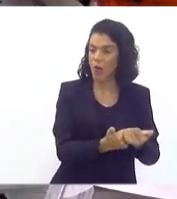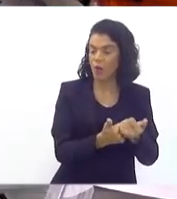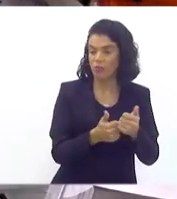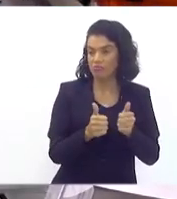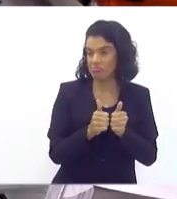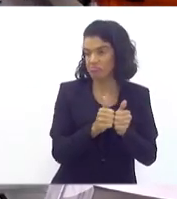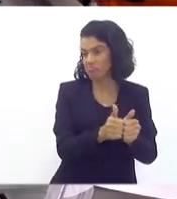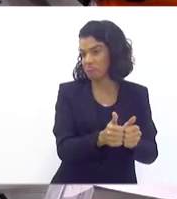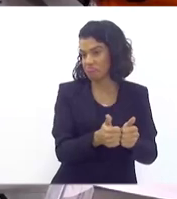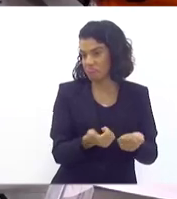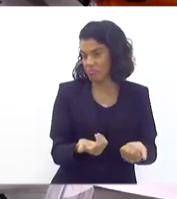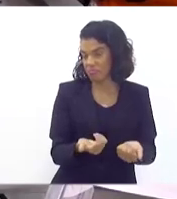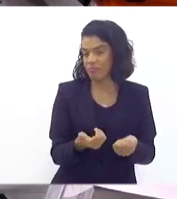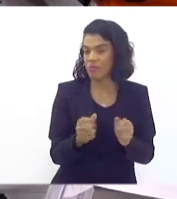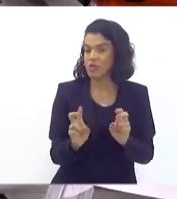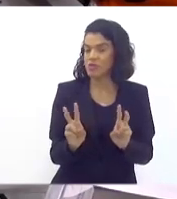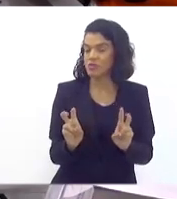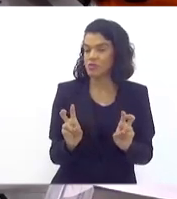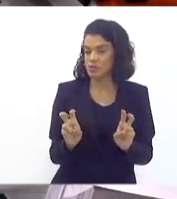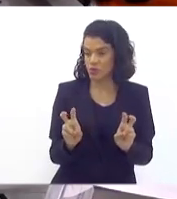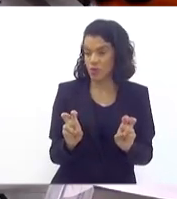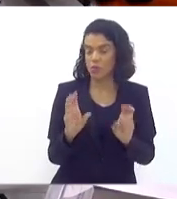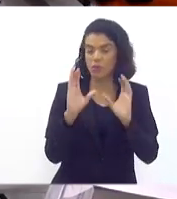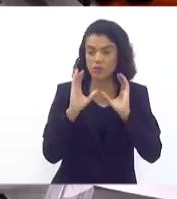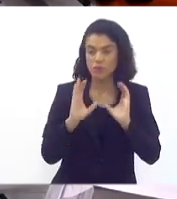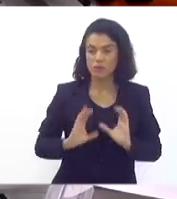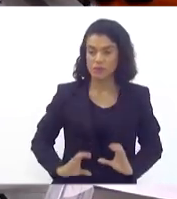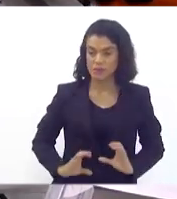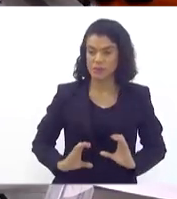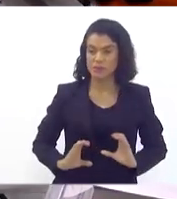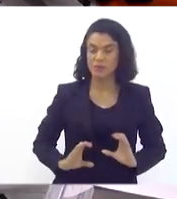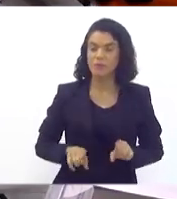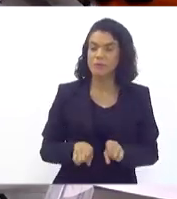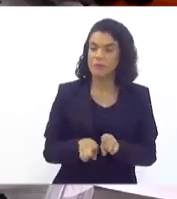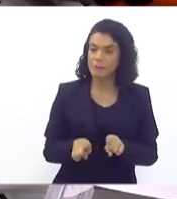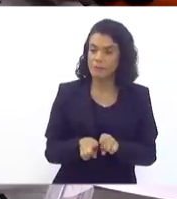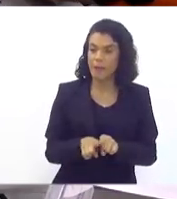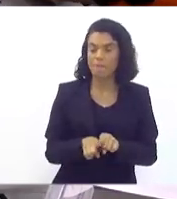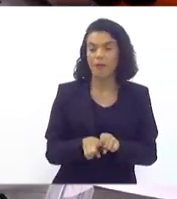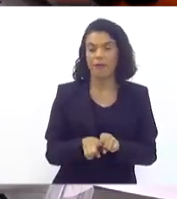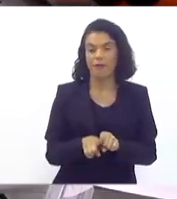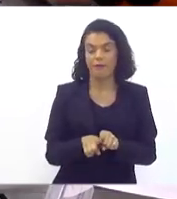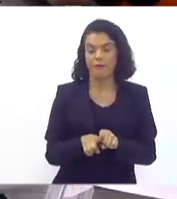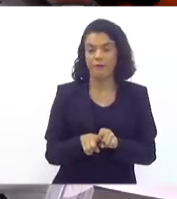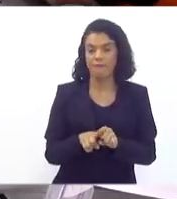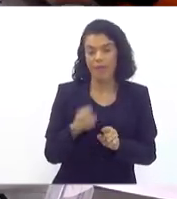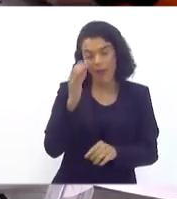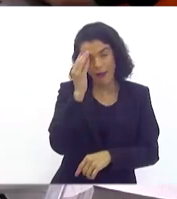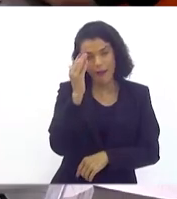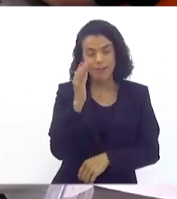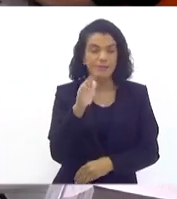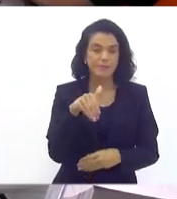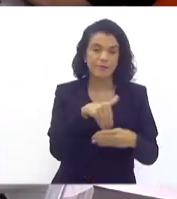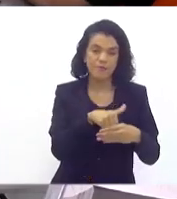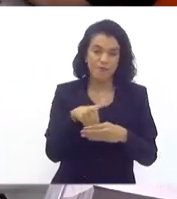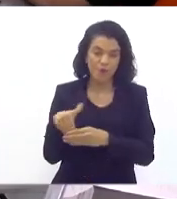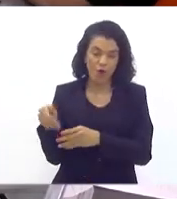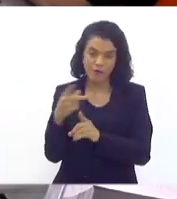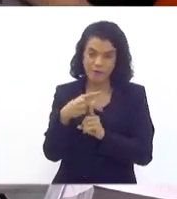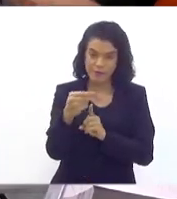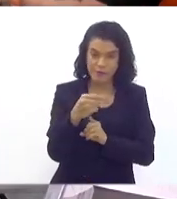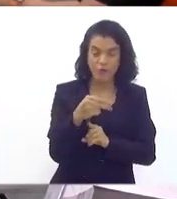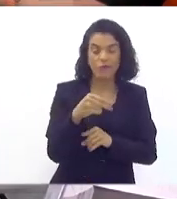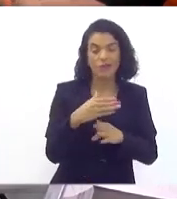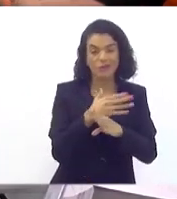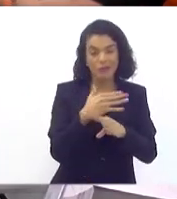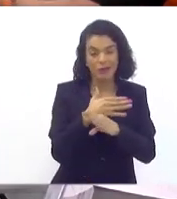naquilo que diz respeito ao cidadão e fazendo o juiz os seus votos e representando muito bem a cidade